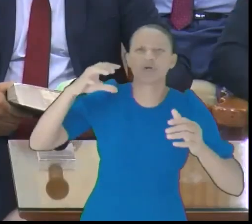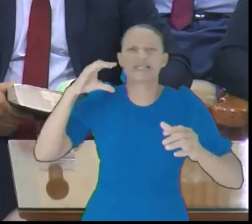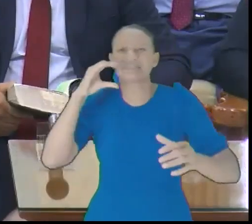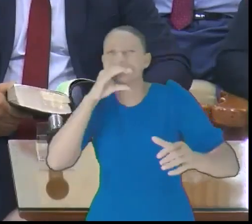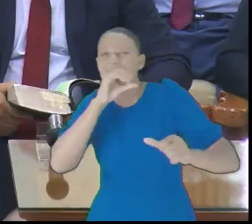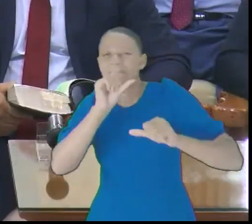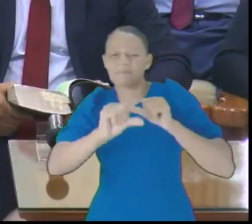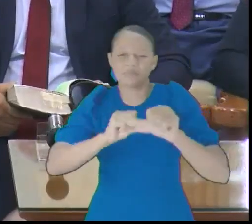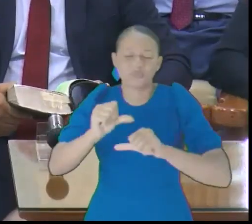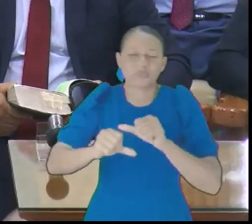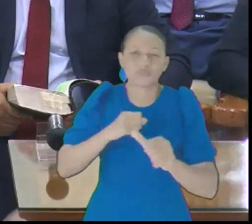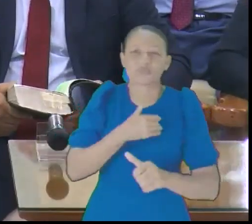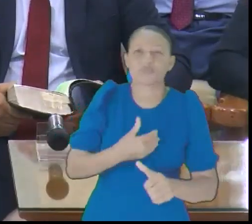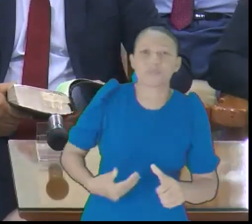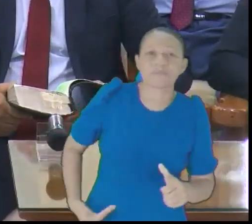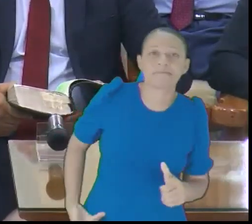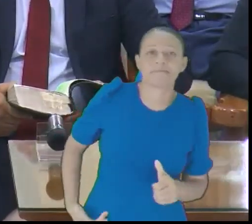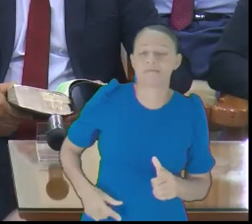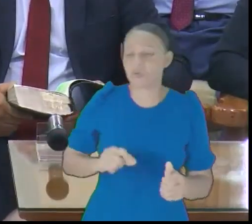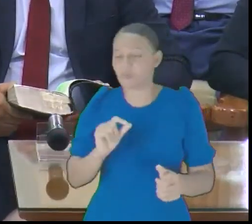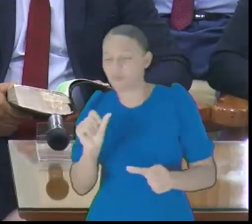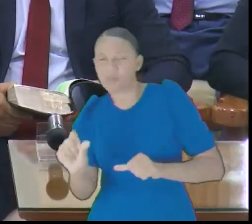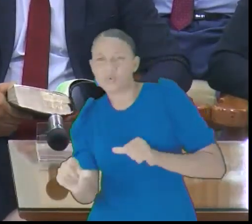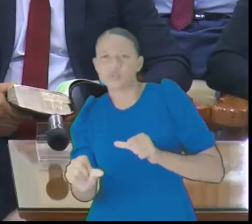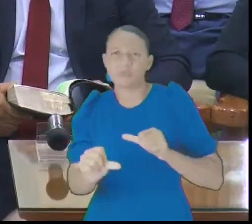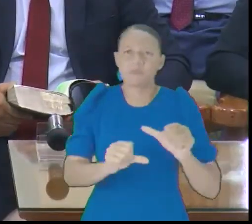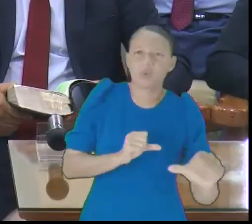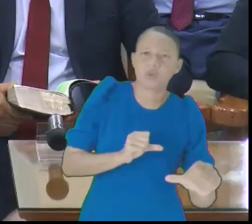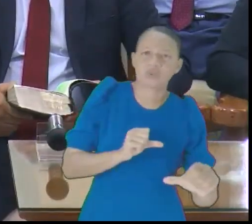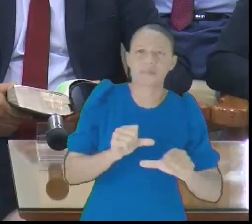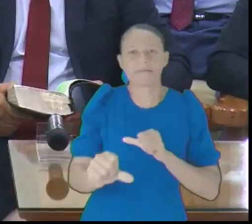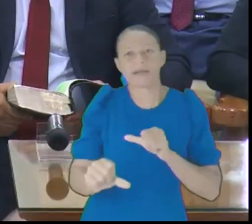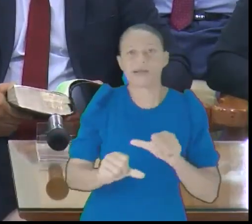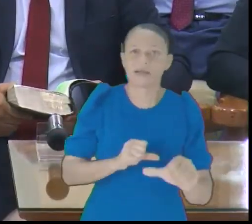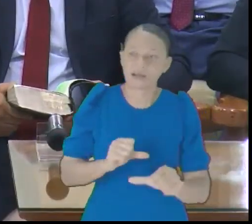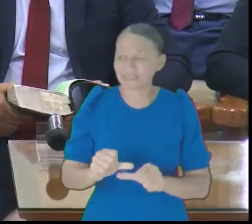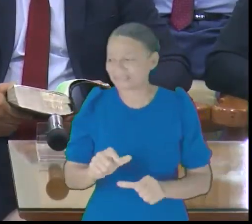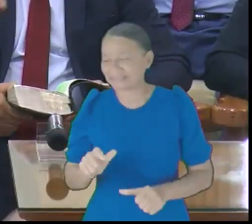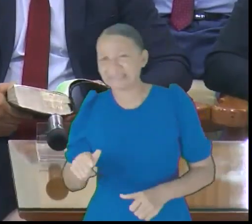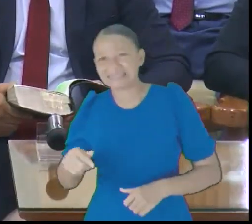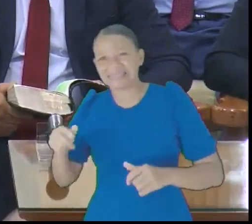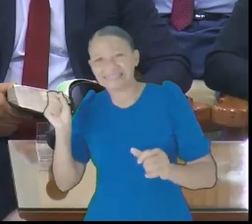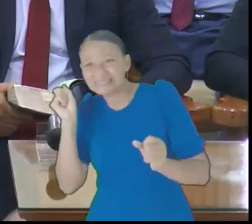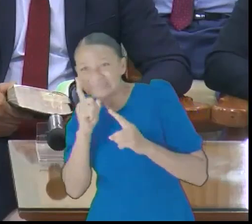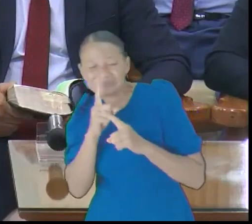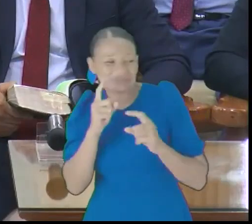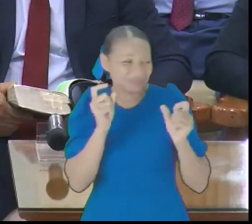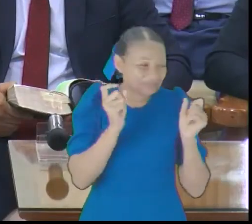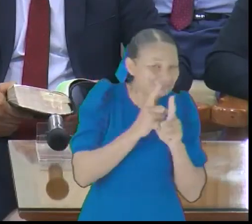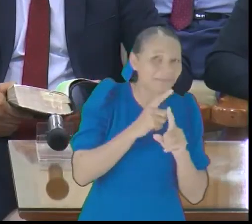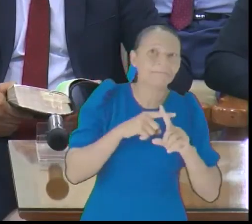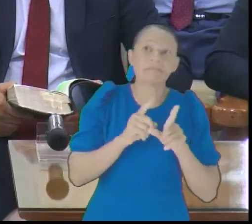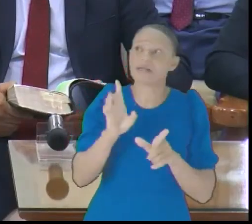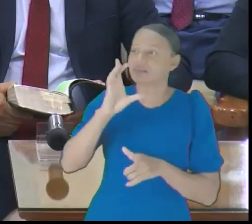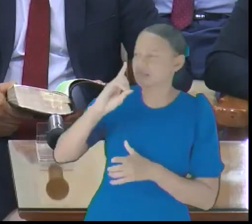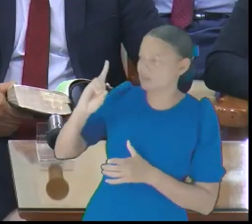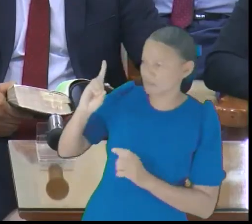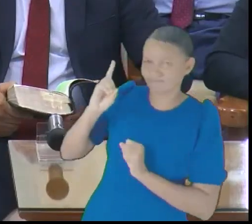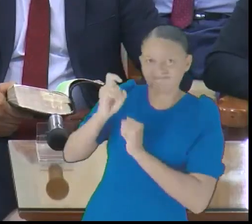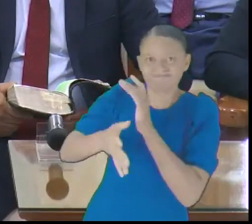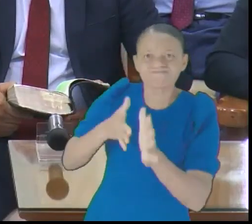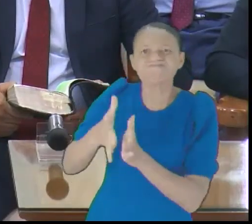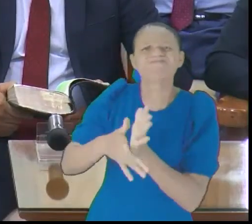os governos, muda isso, muda aquilo, aperta ali, aperta aqui, mas o que Deus falou está